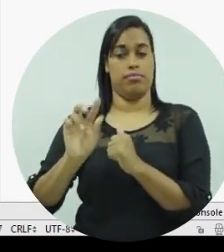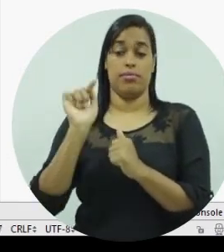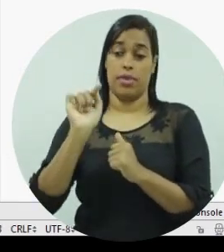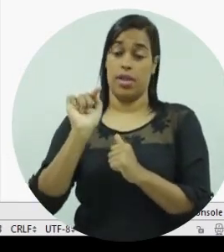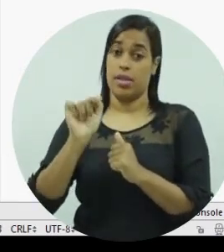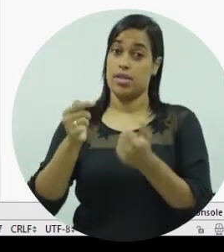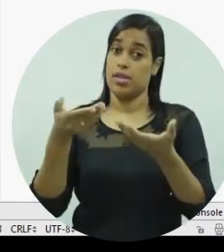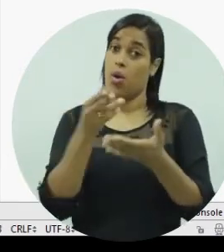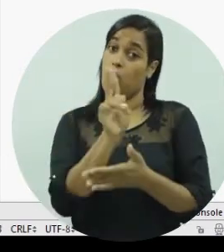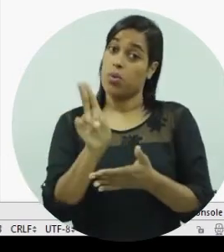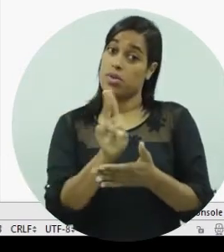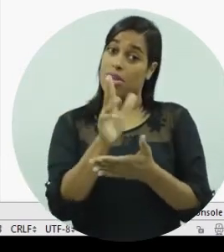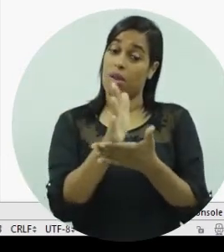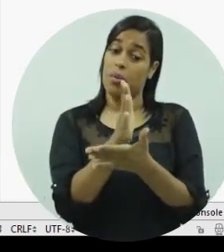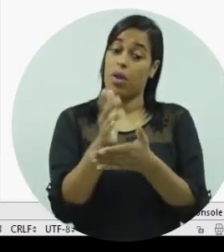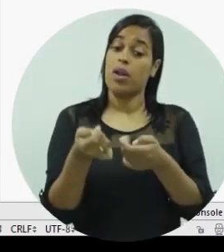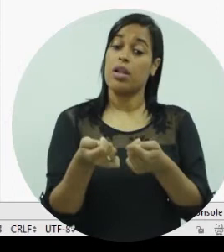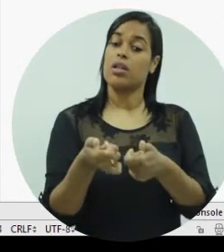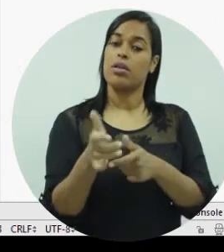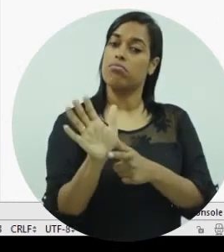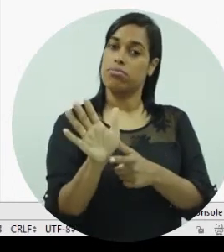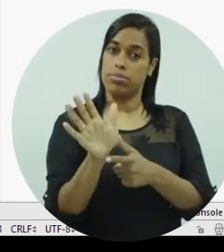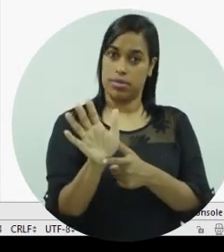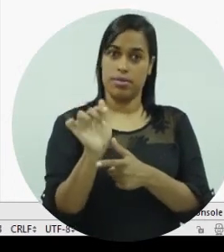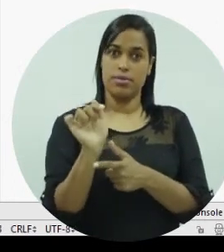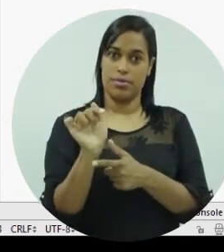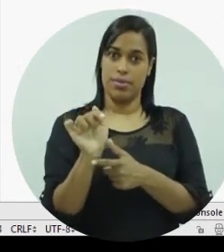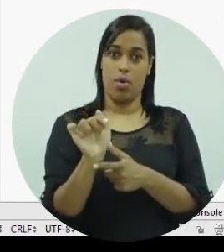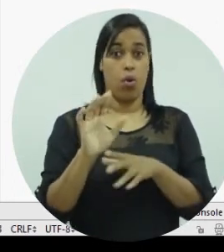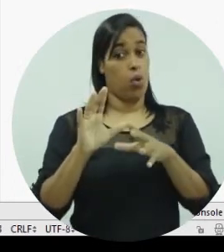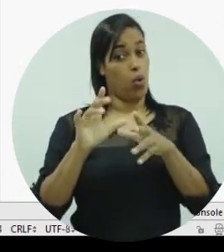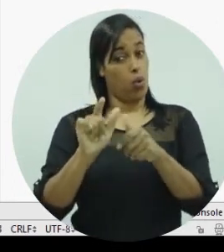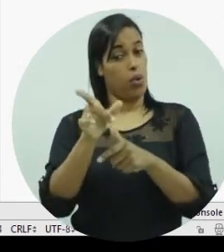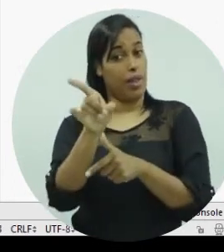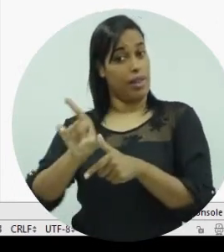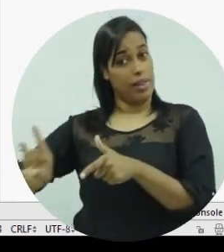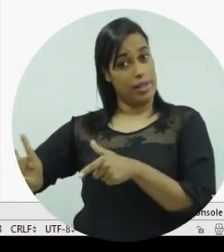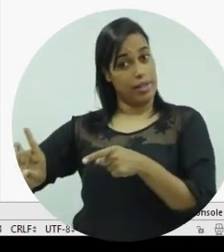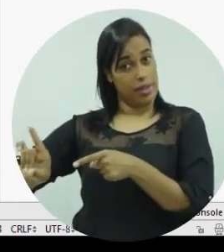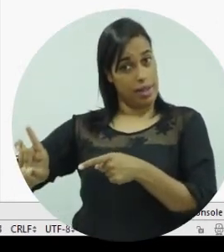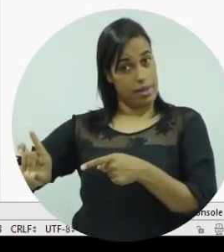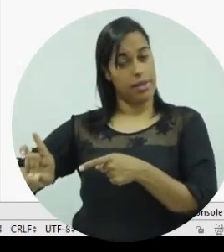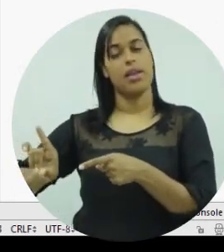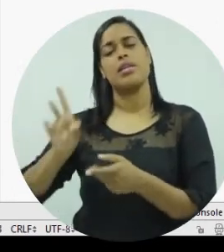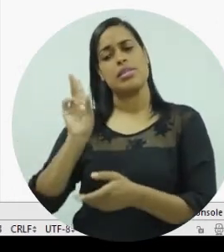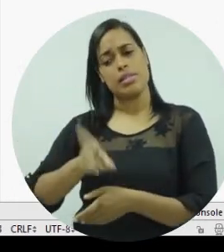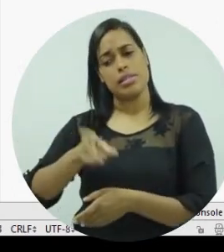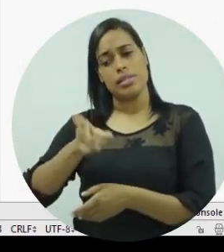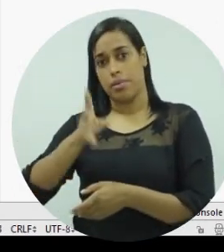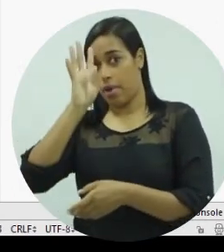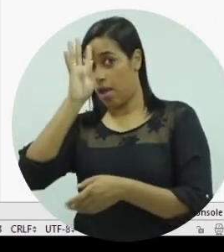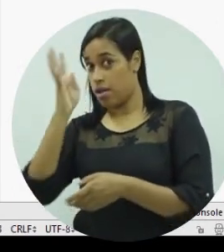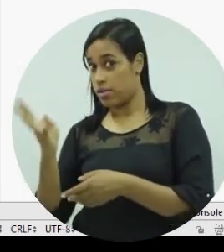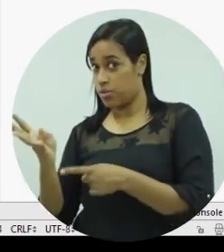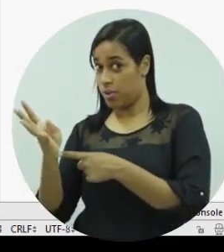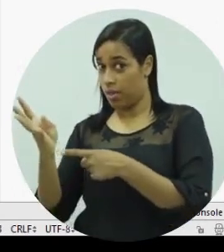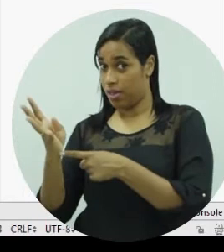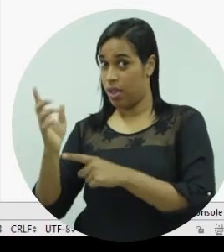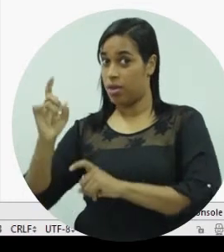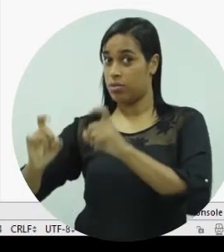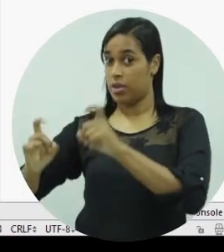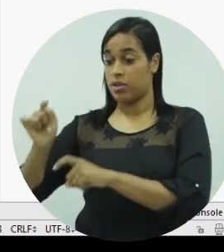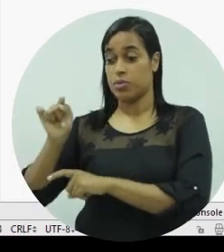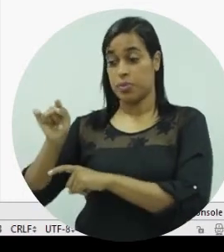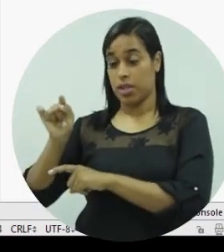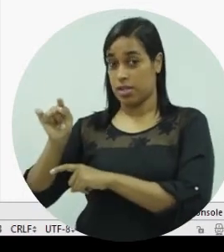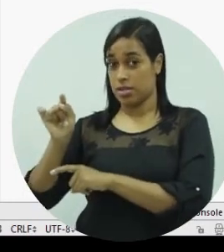usado para atribuição. Então, tudo que estiver à direita vai ser o resultado do que estiver à direita, da